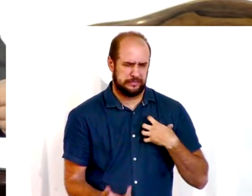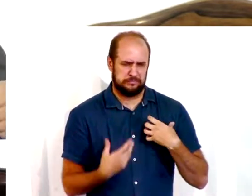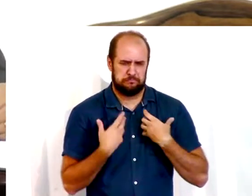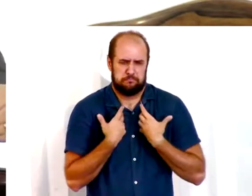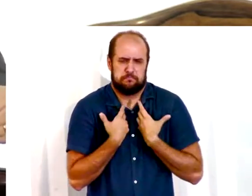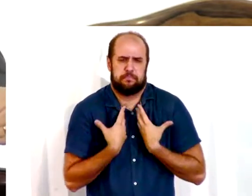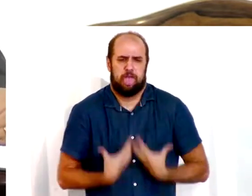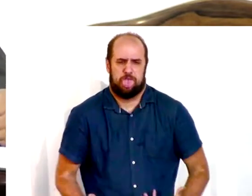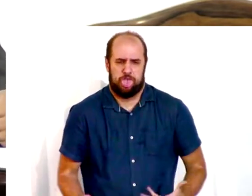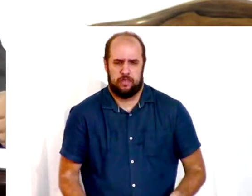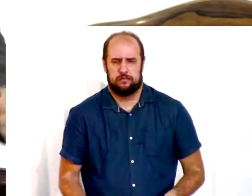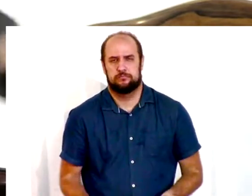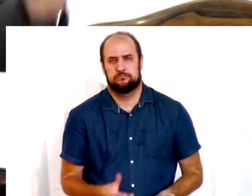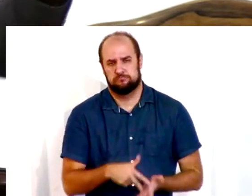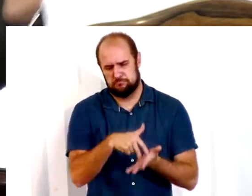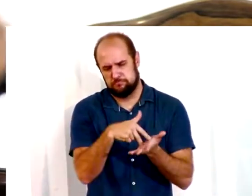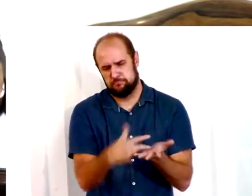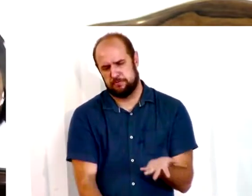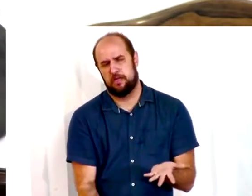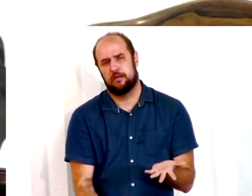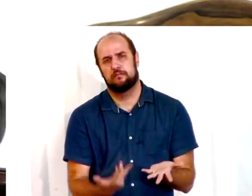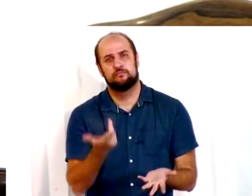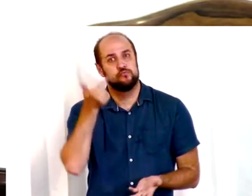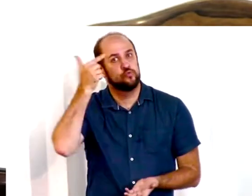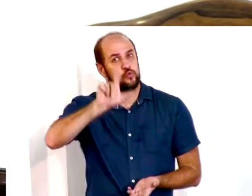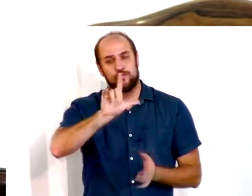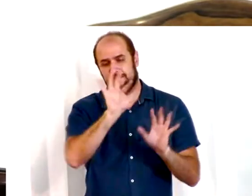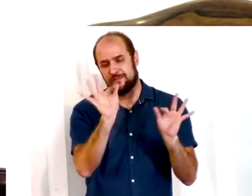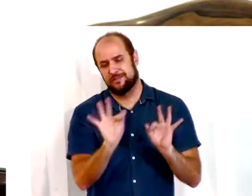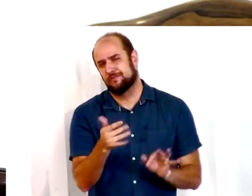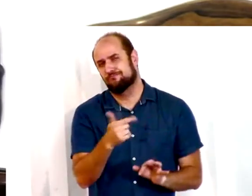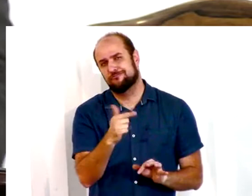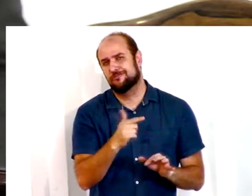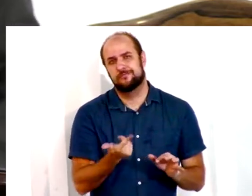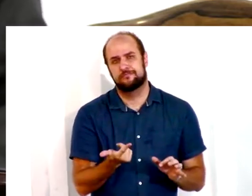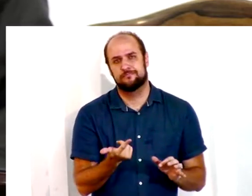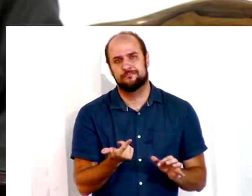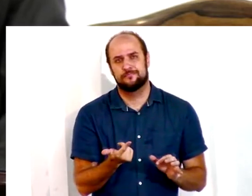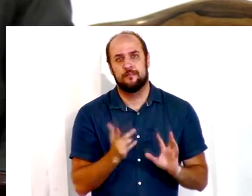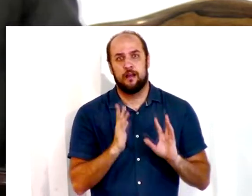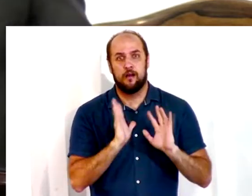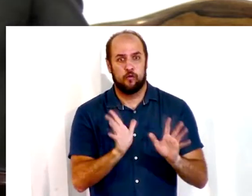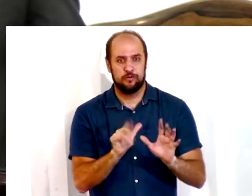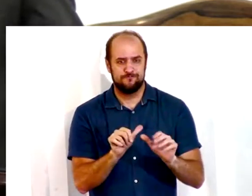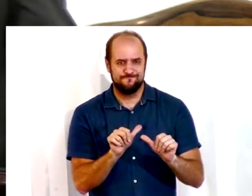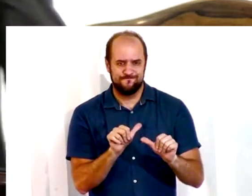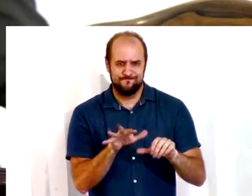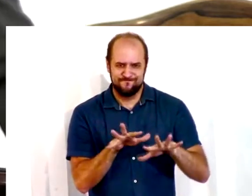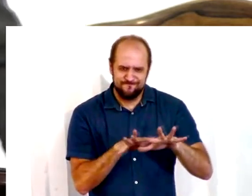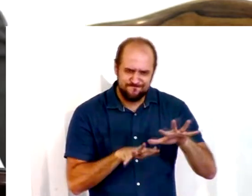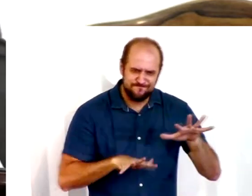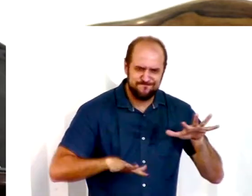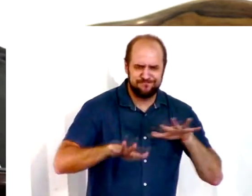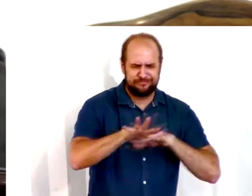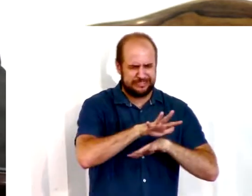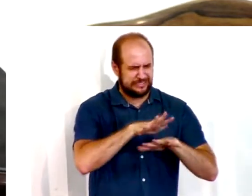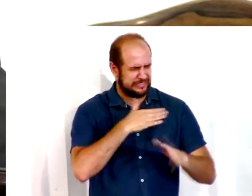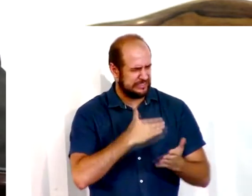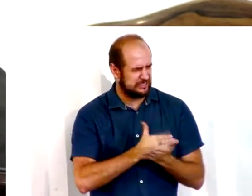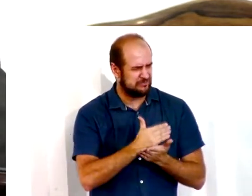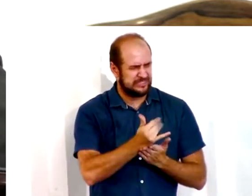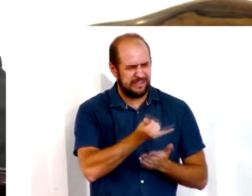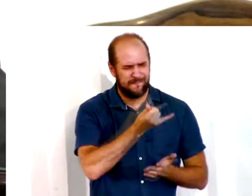destronado. Você não consegue ter mais felicidade. Pelo contrário, você começa a ter muita e